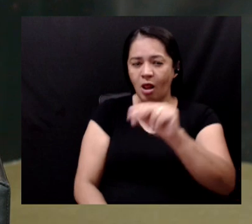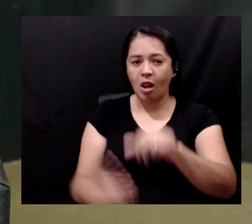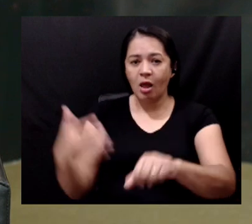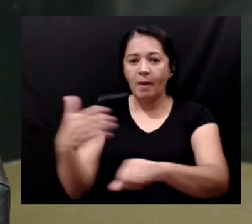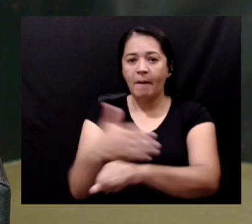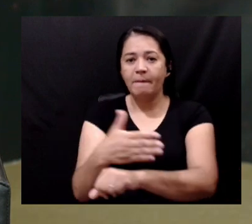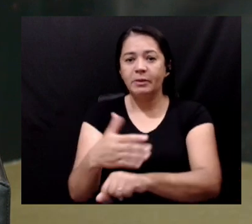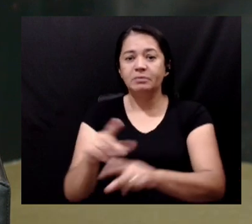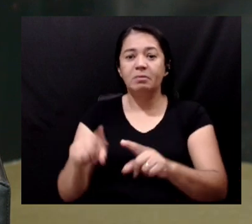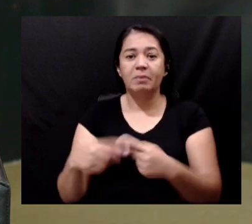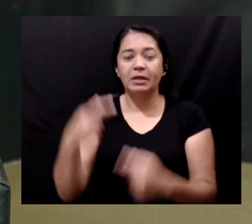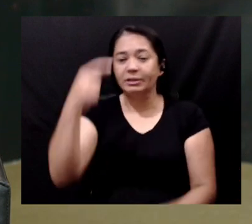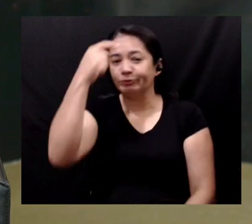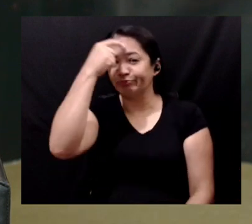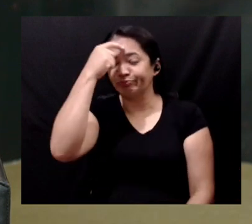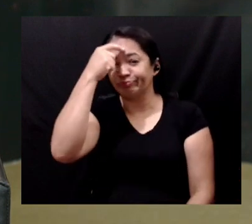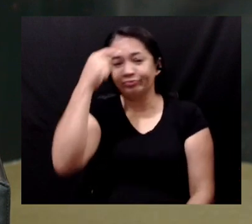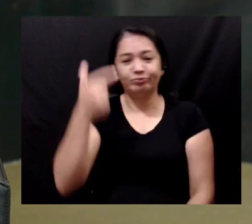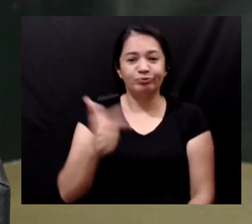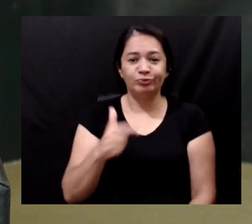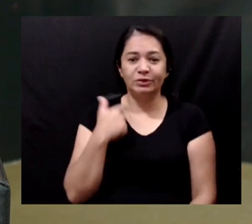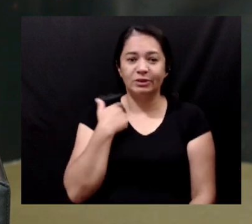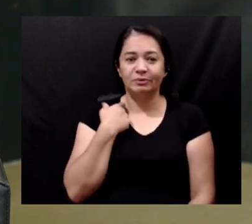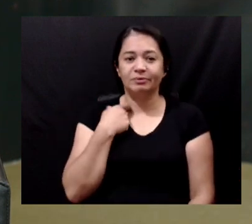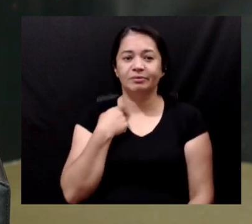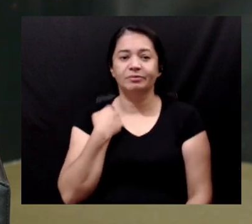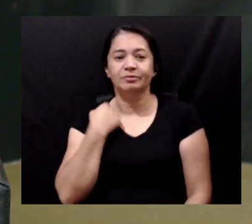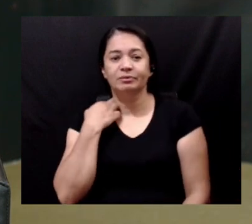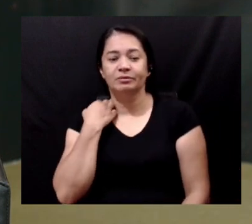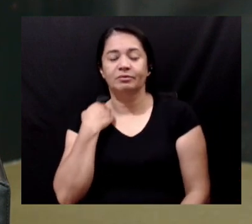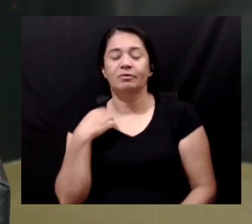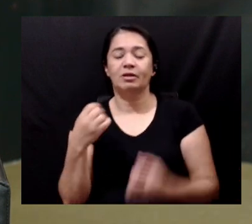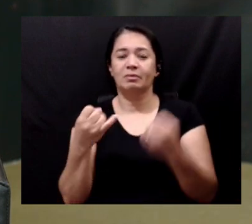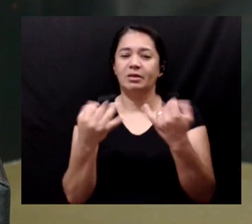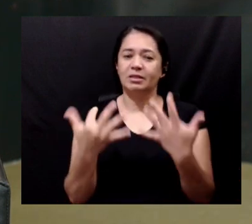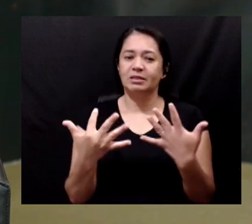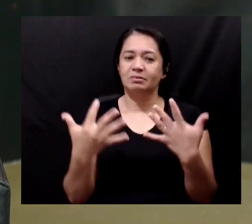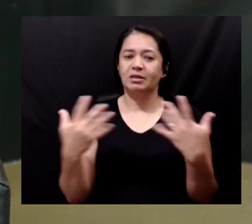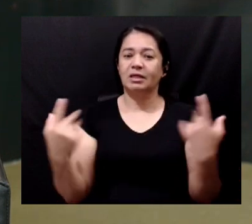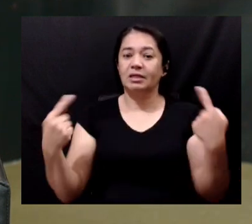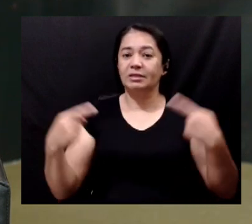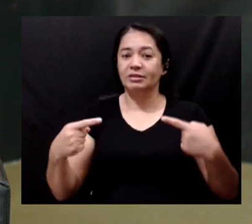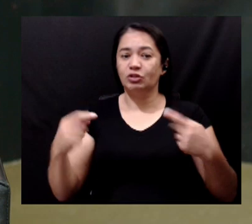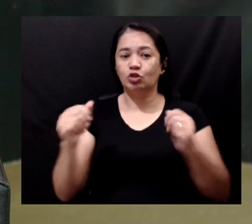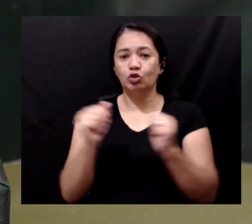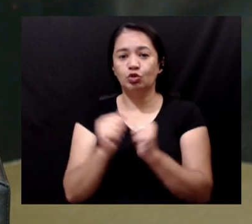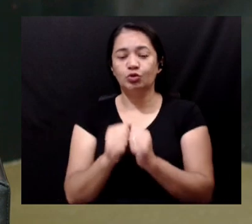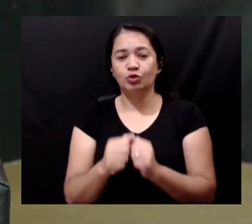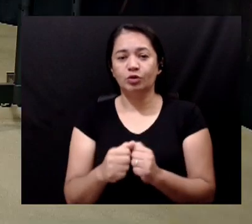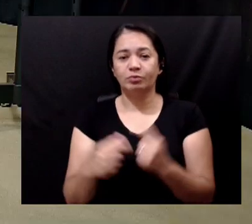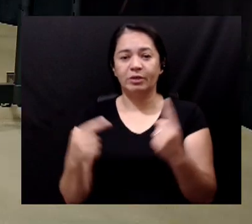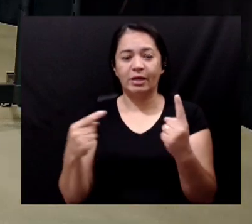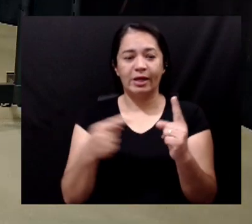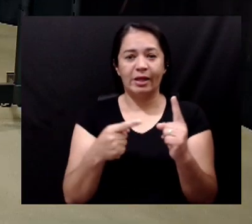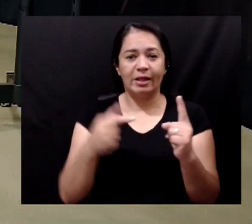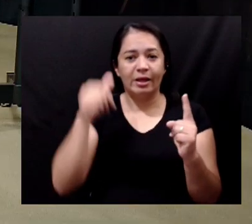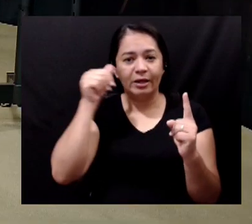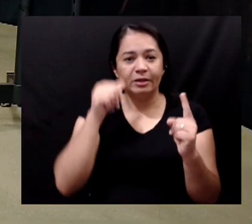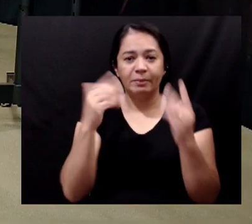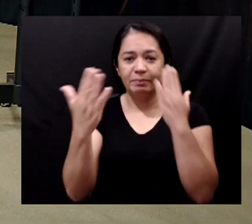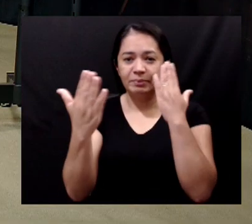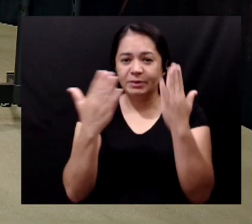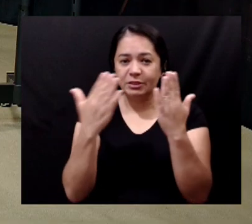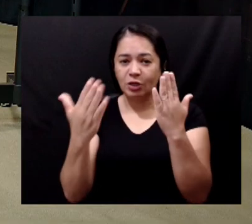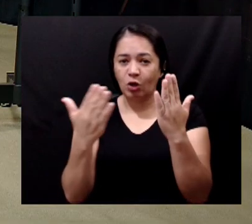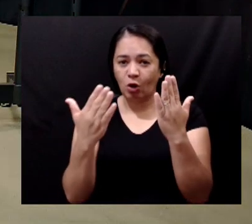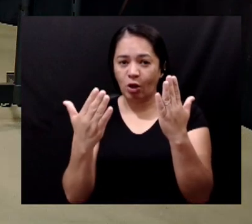Para falar sobre os impactos emocionais desses desafios, está comigo aqui no estúdio a psicóloga clínica e psicoterapeuta especialista em